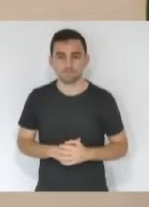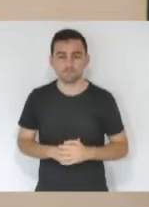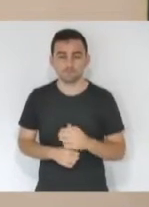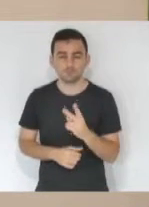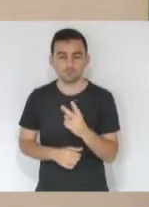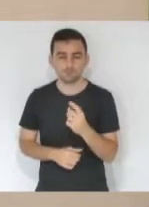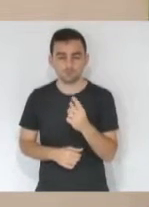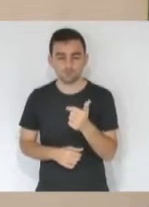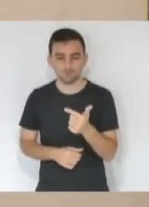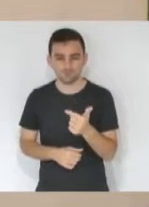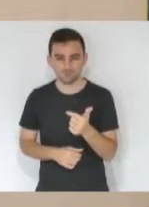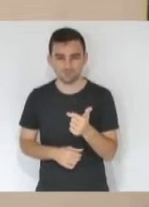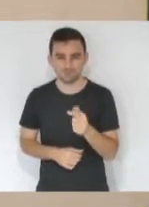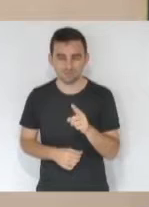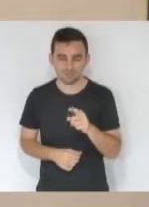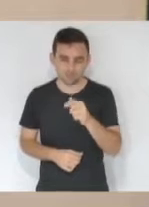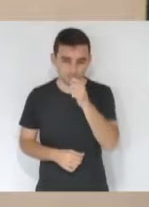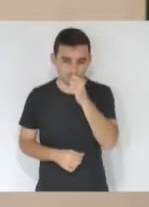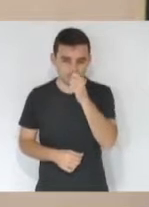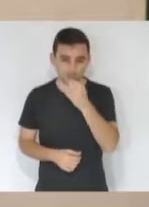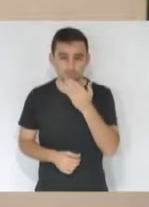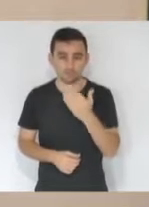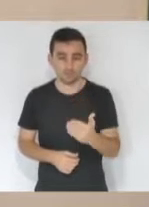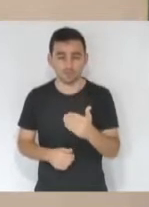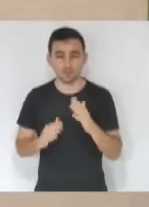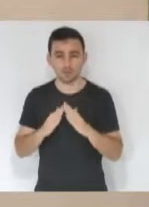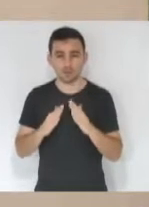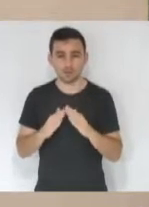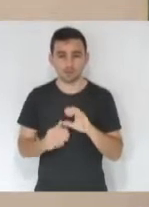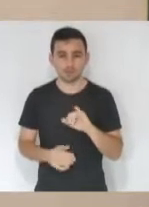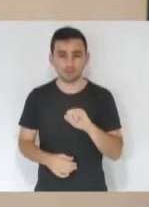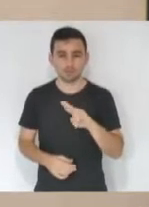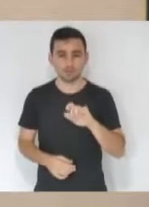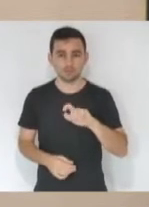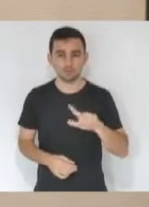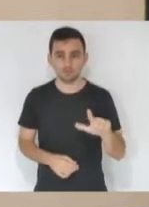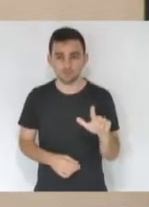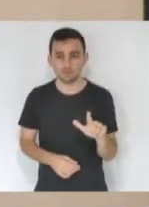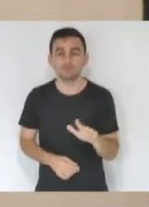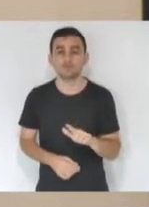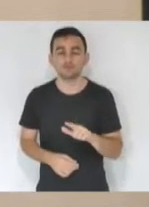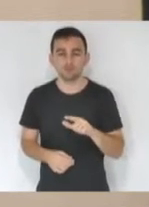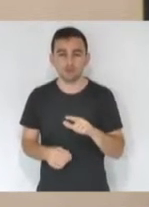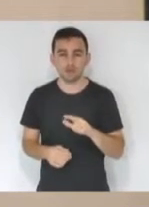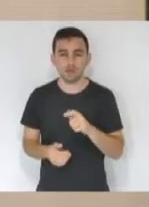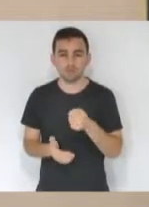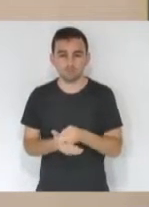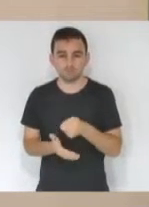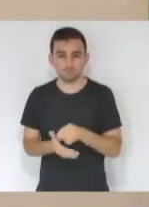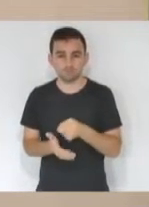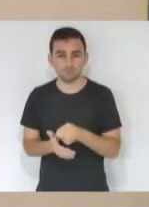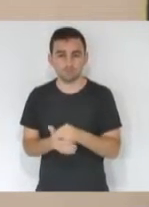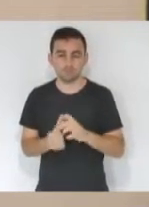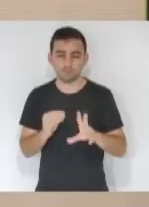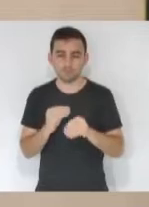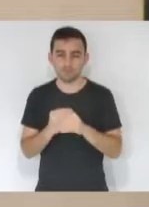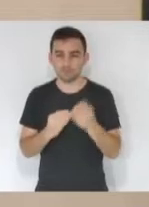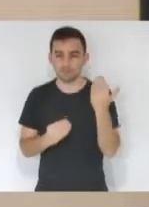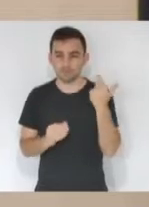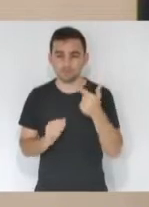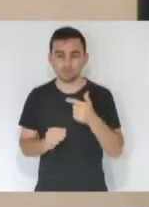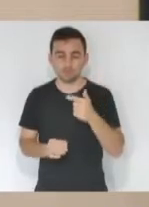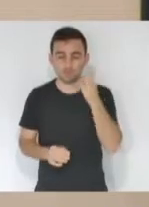já me solicita ao secretário da casa civil informações acerca do cumprimento das emendas impositivas apresentada pelos deputados